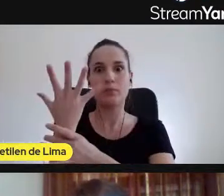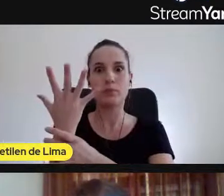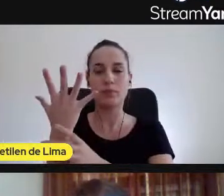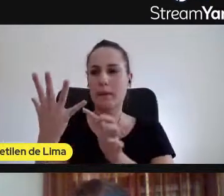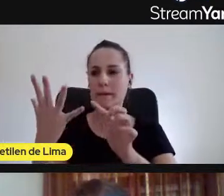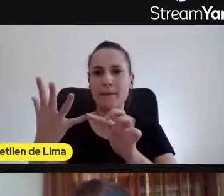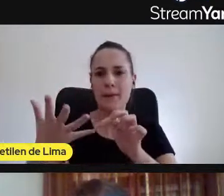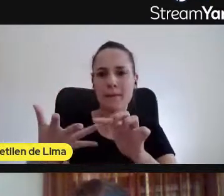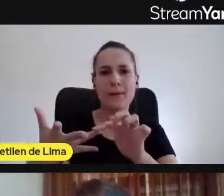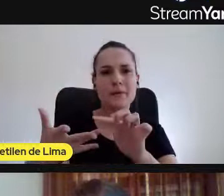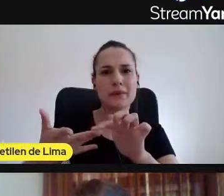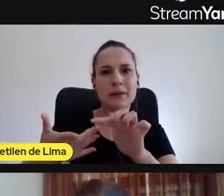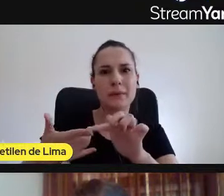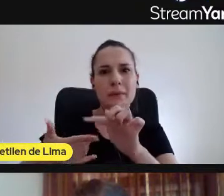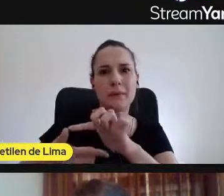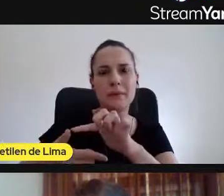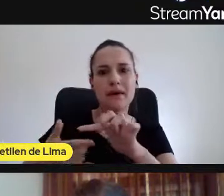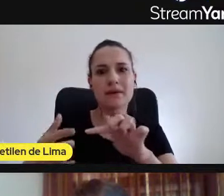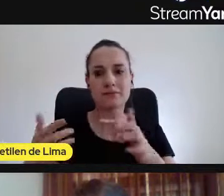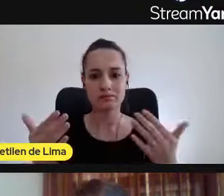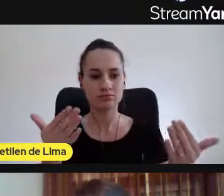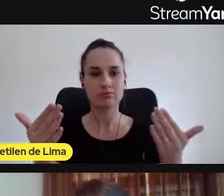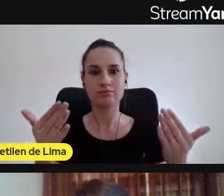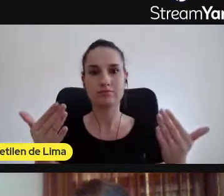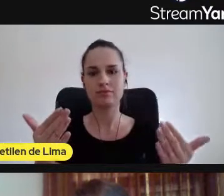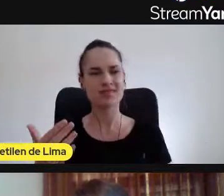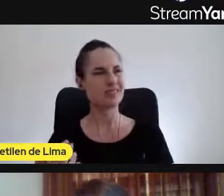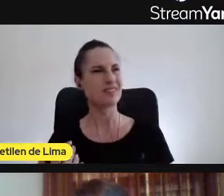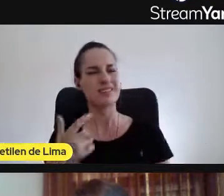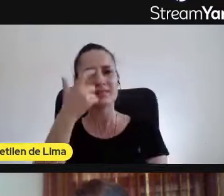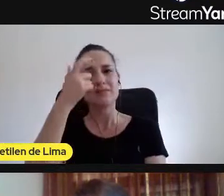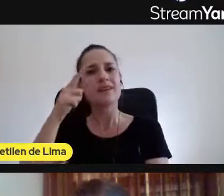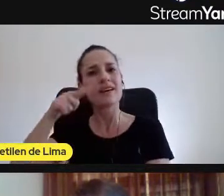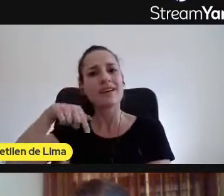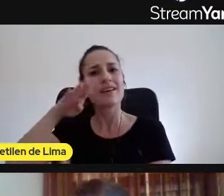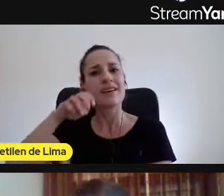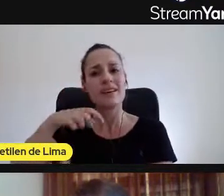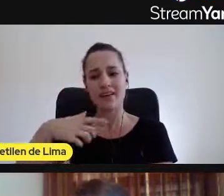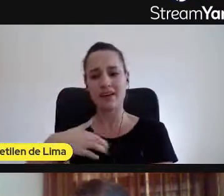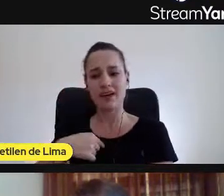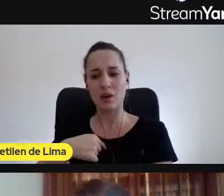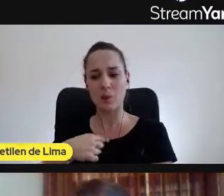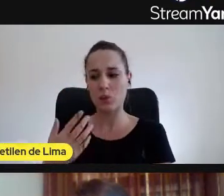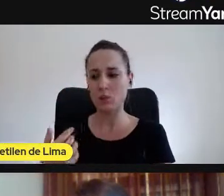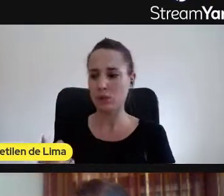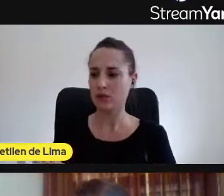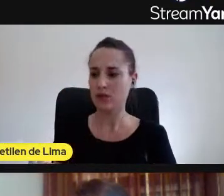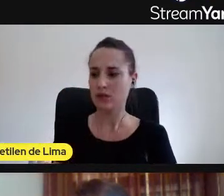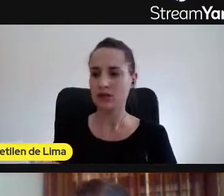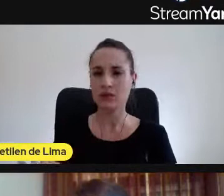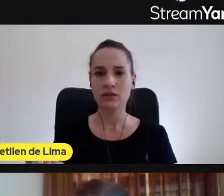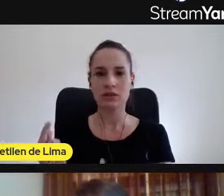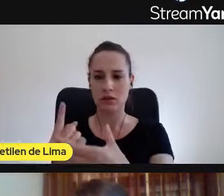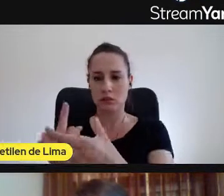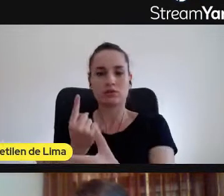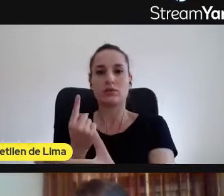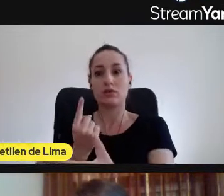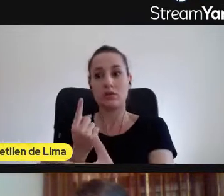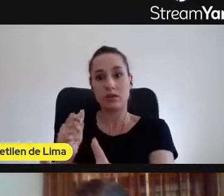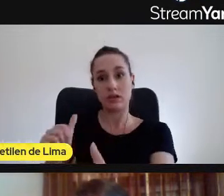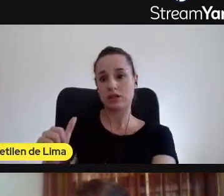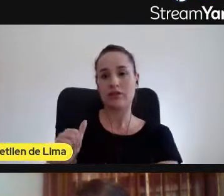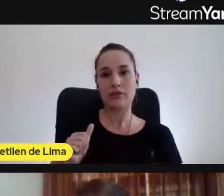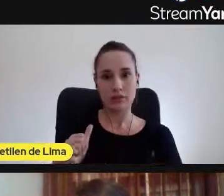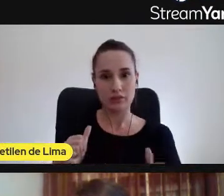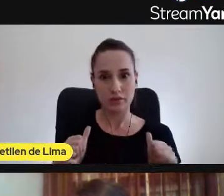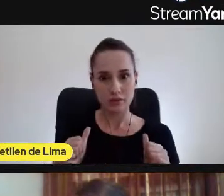distrações do mundo social, quem eu sou, o que eu penso, longe da liberdade de estar em isolamento porque eu quero, né? Estando